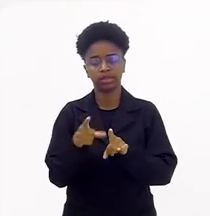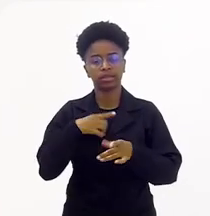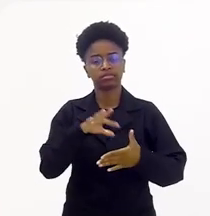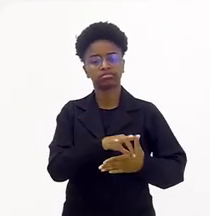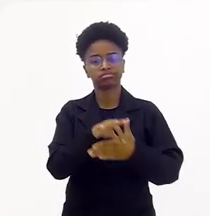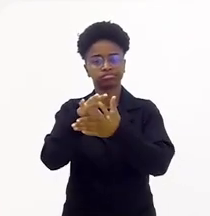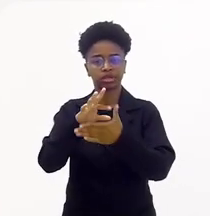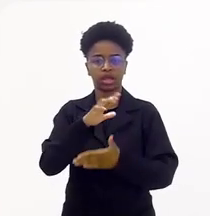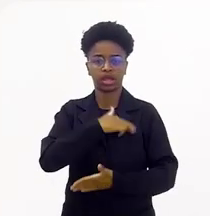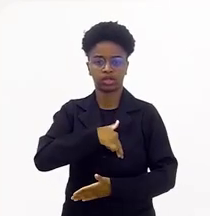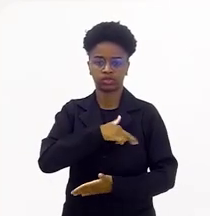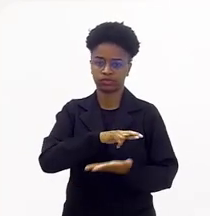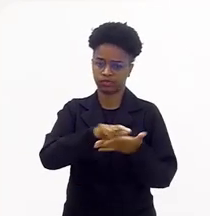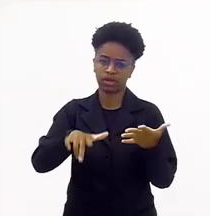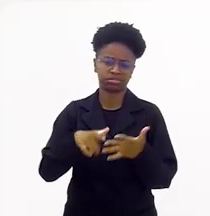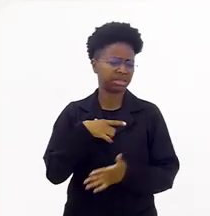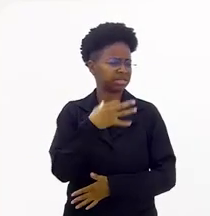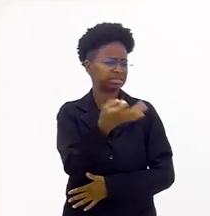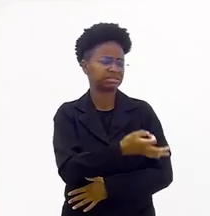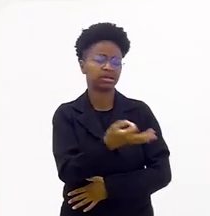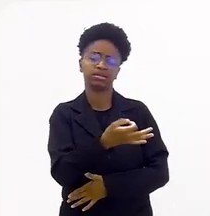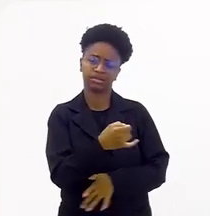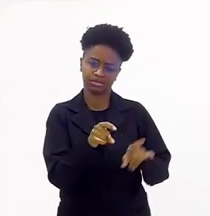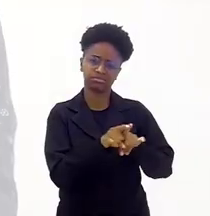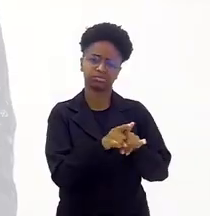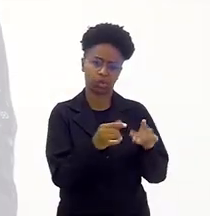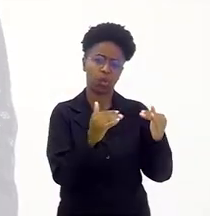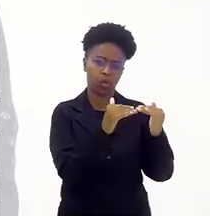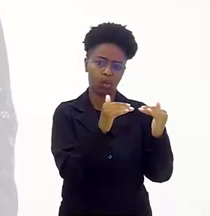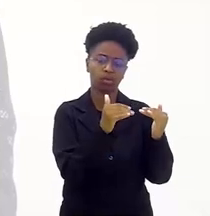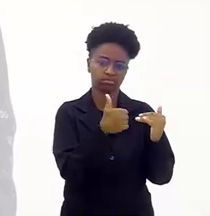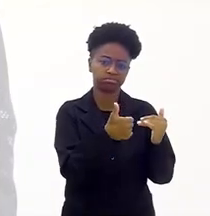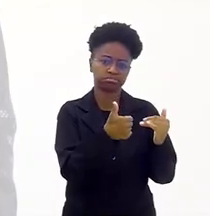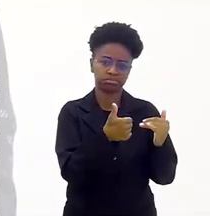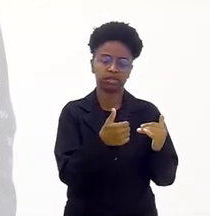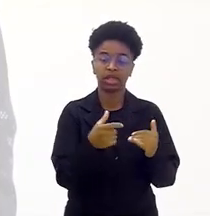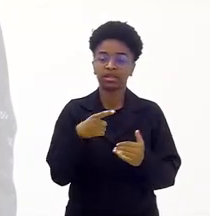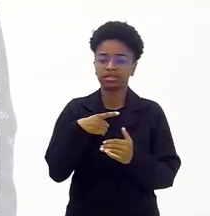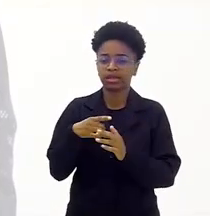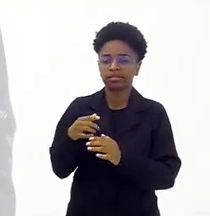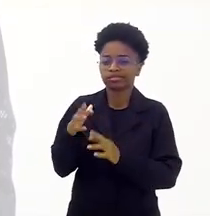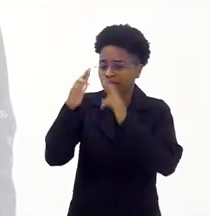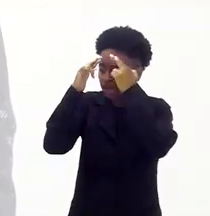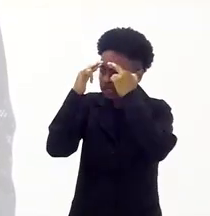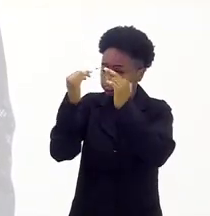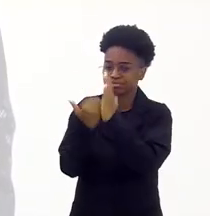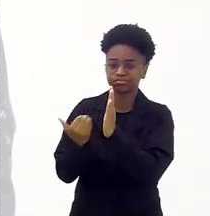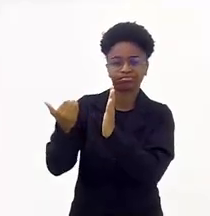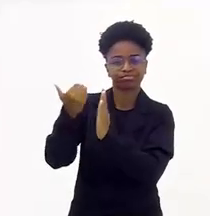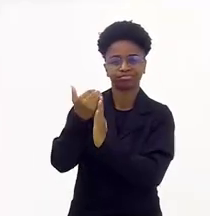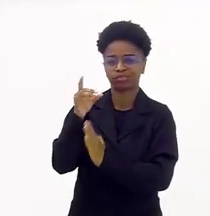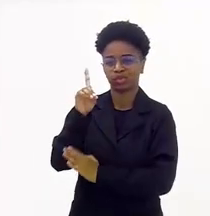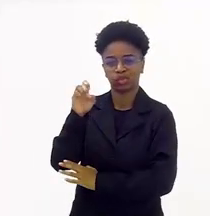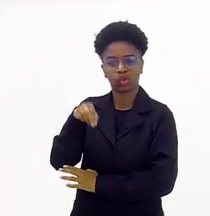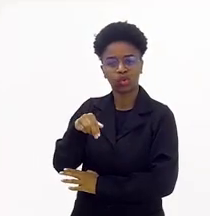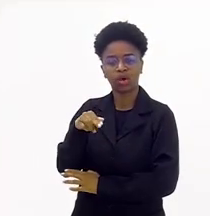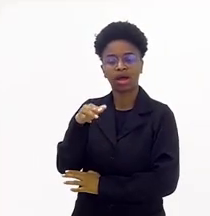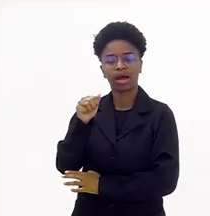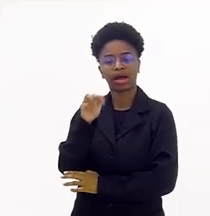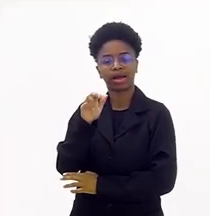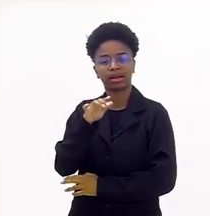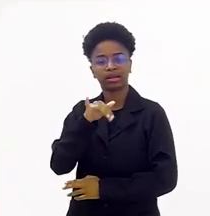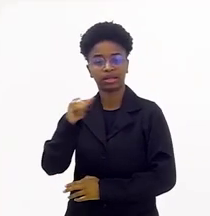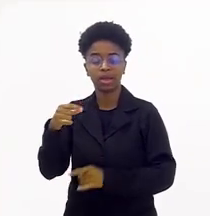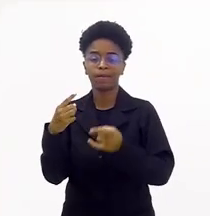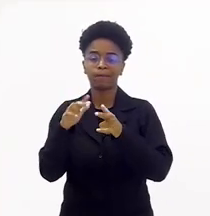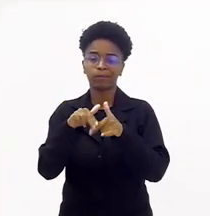ter as lideranças religiosas com lá. Certeza. Até com porque certeza. Todas têm com um certeza. Respeito muito grande por Dom Arani. Sim. Justamente por